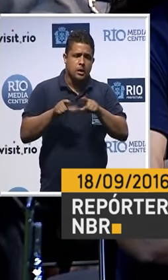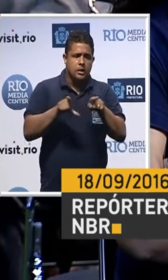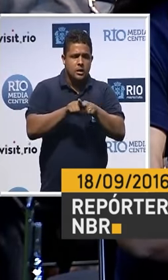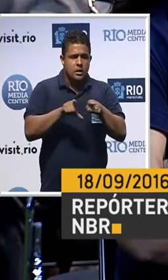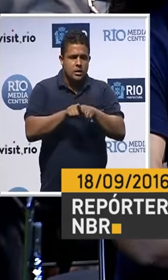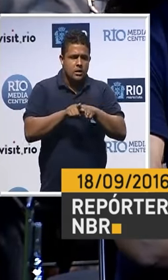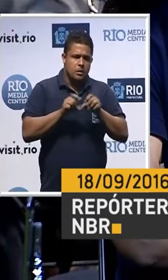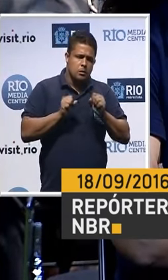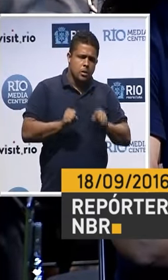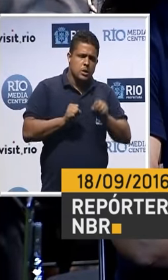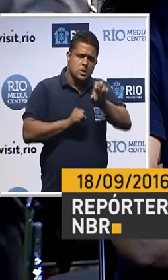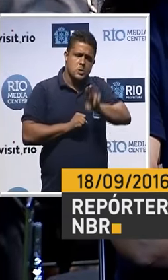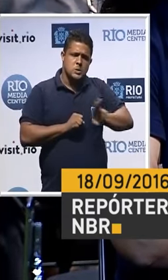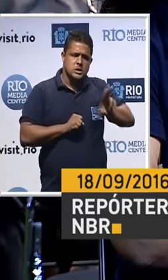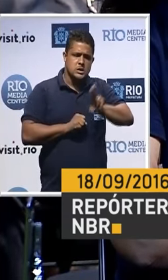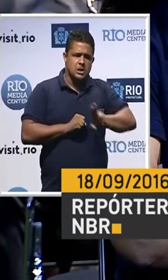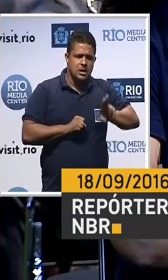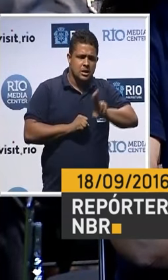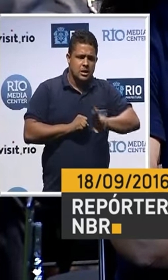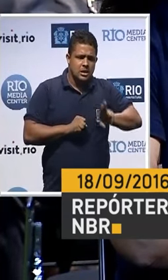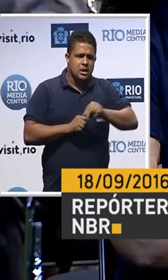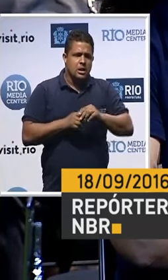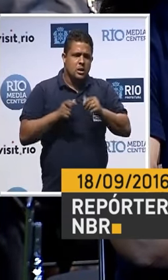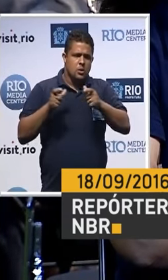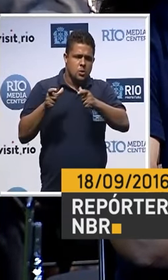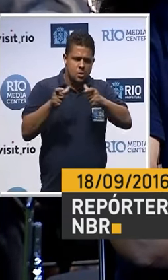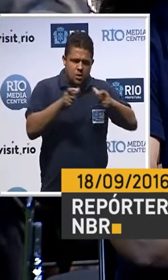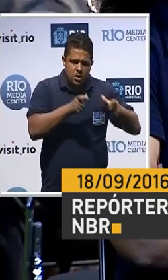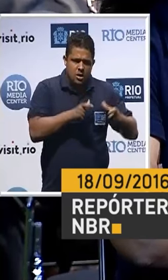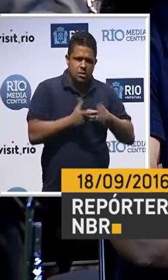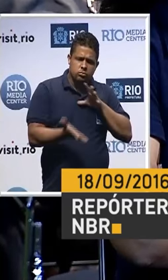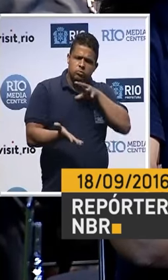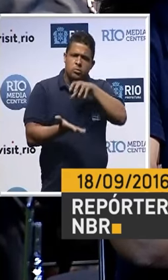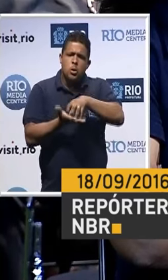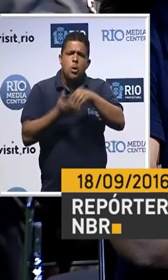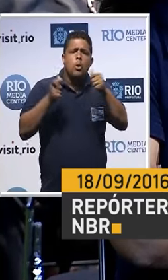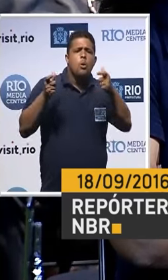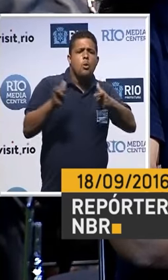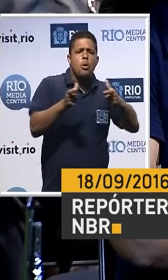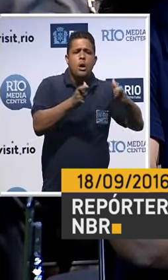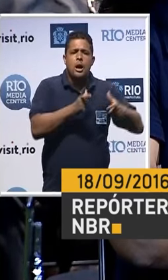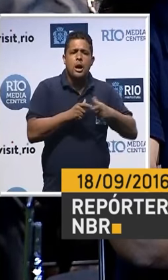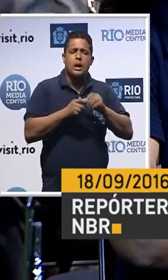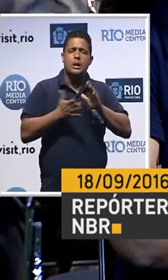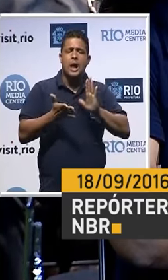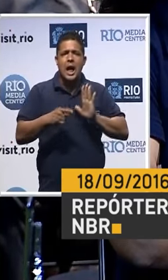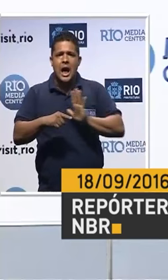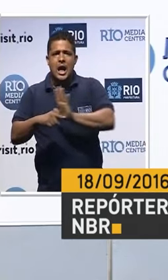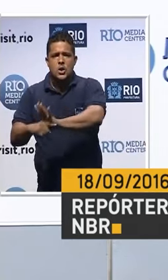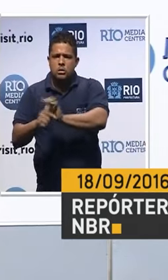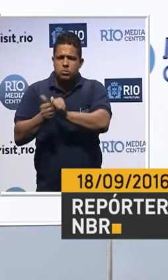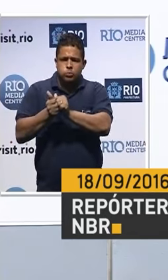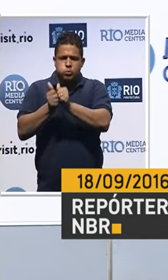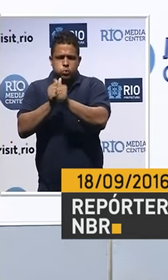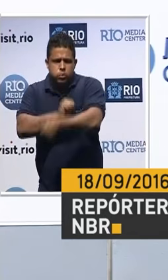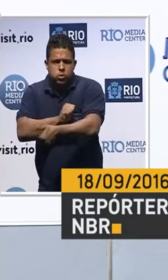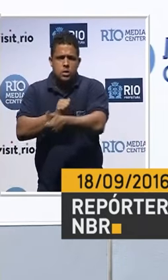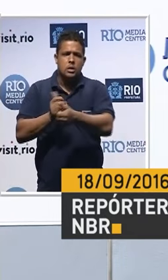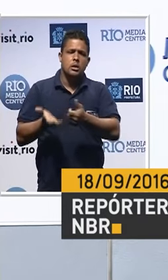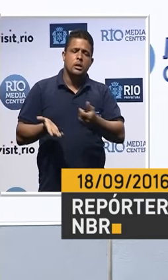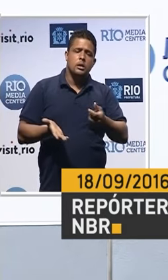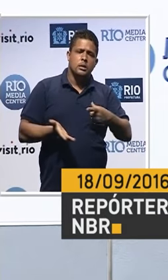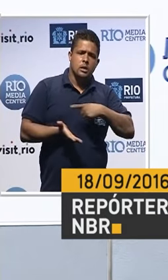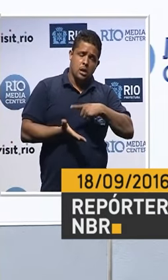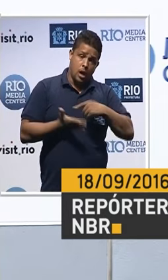de poder utilizar a arena do rugby para mandar jogos